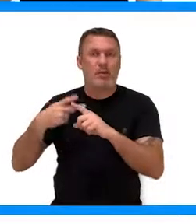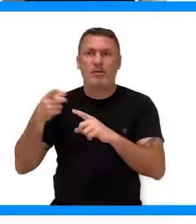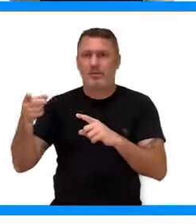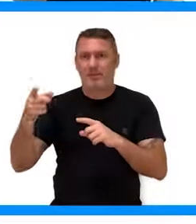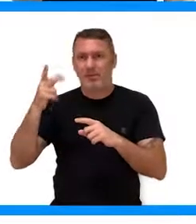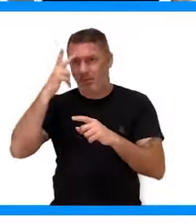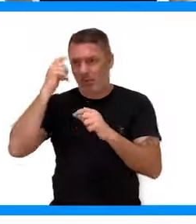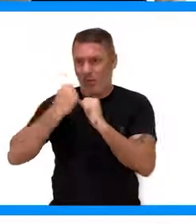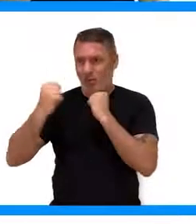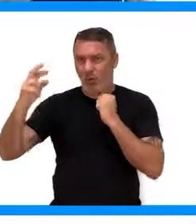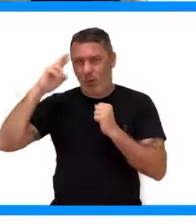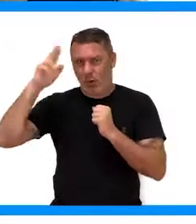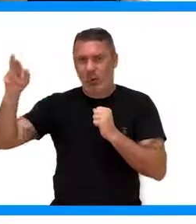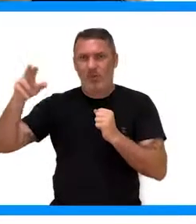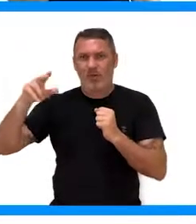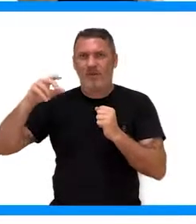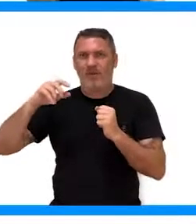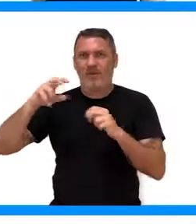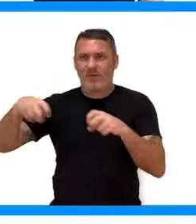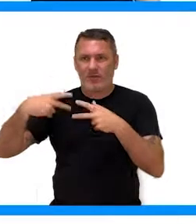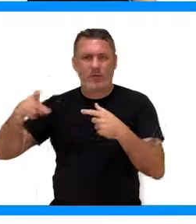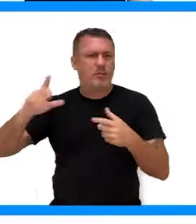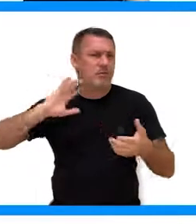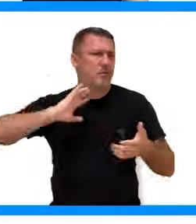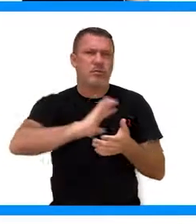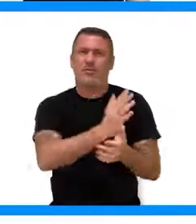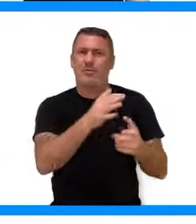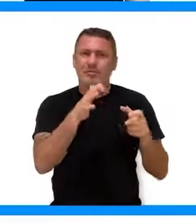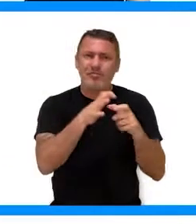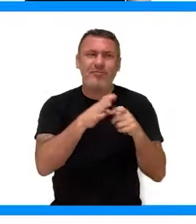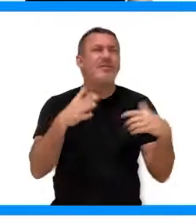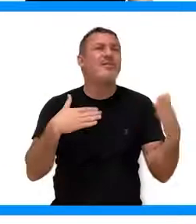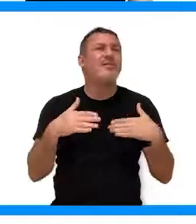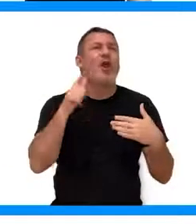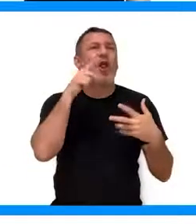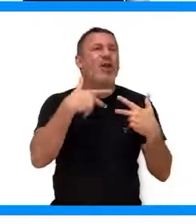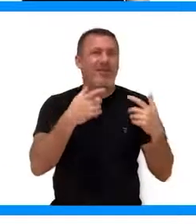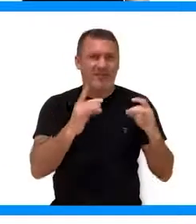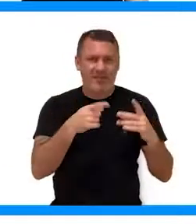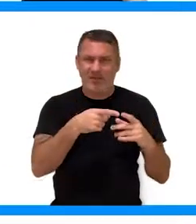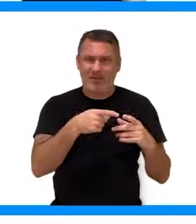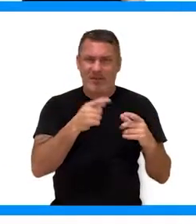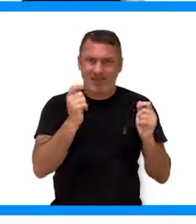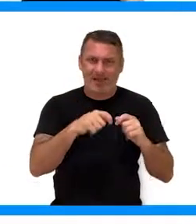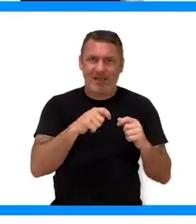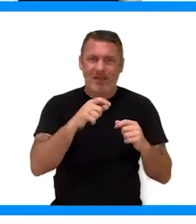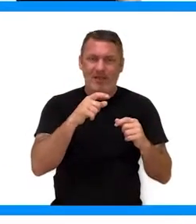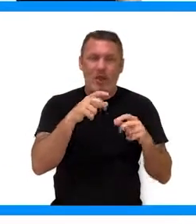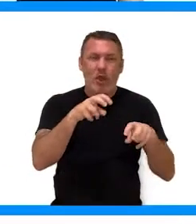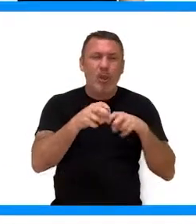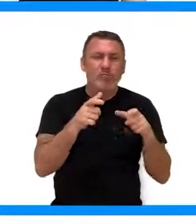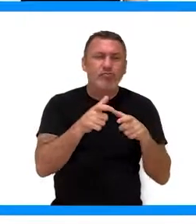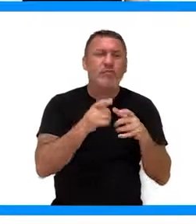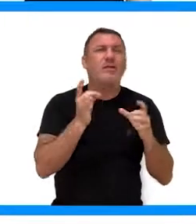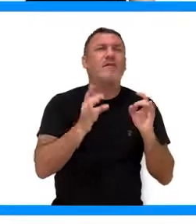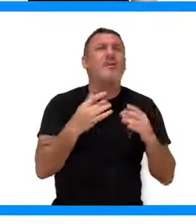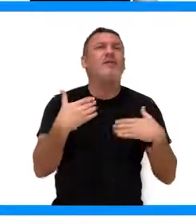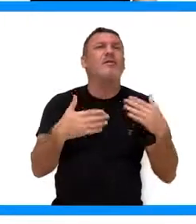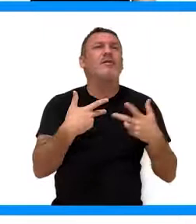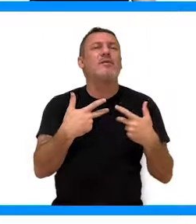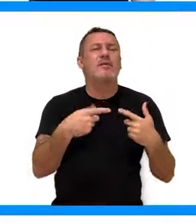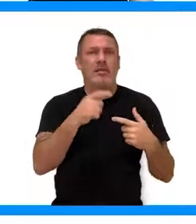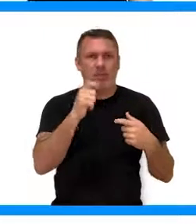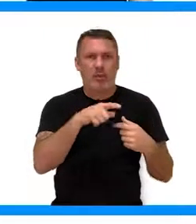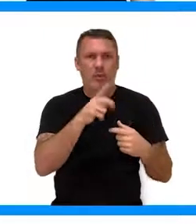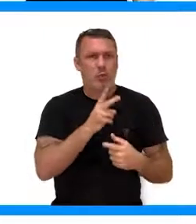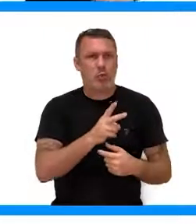grande produtor, ele massacra a concorrência. É muito difícil que o pequeno agricultor, ele